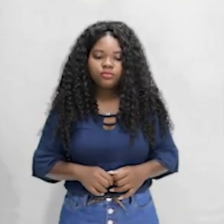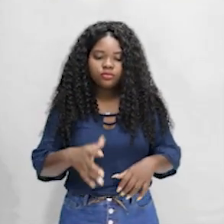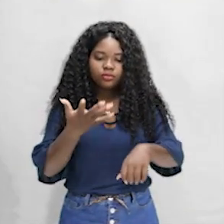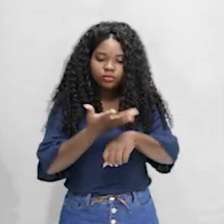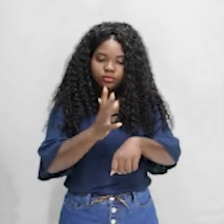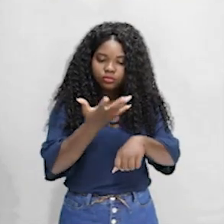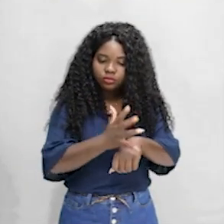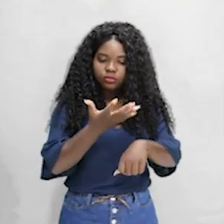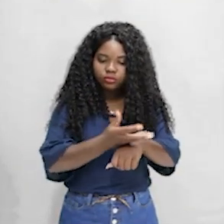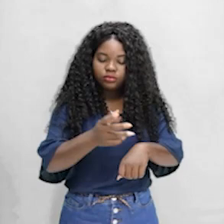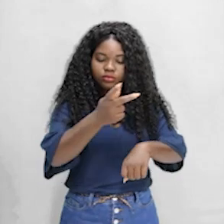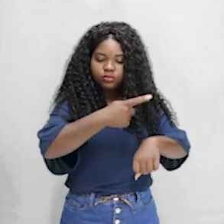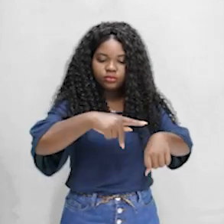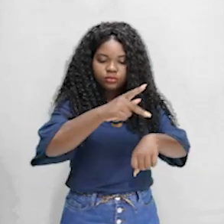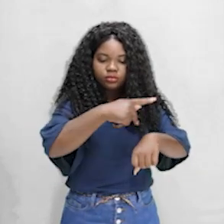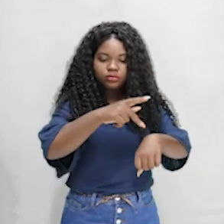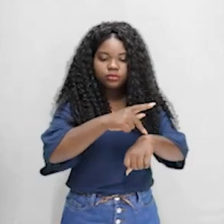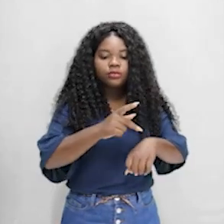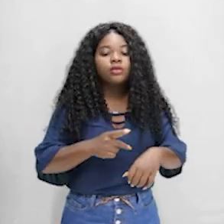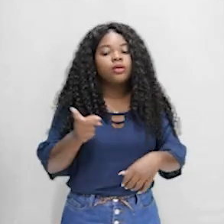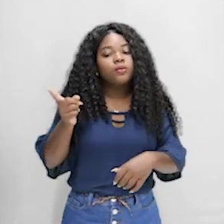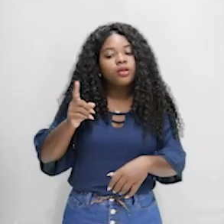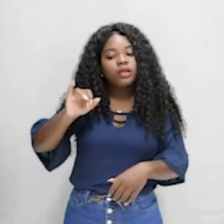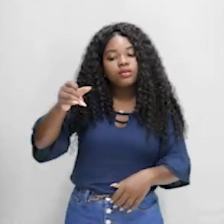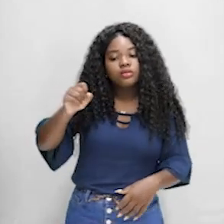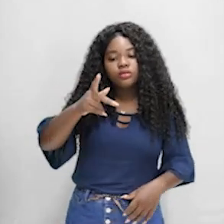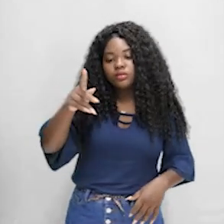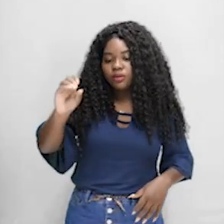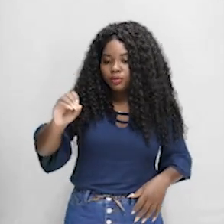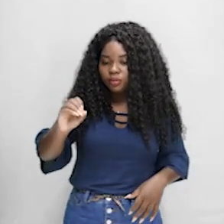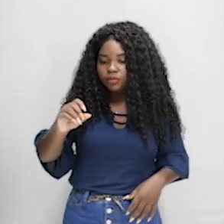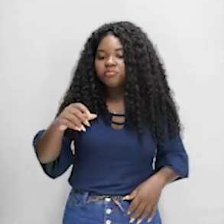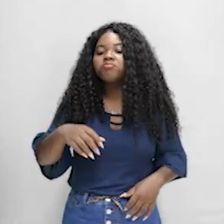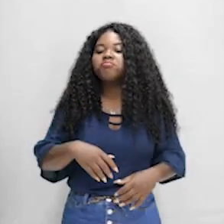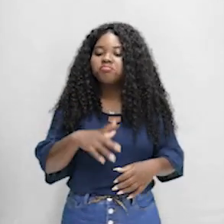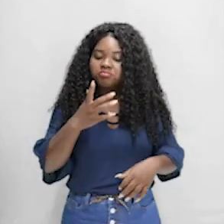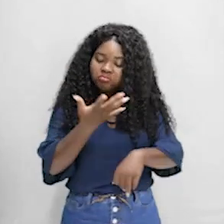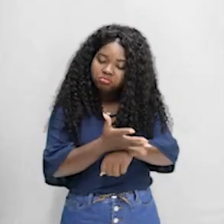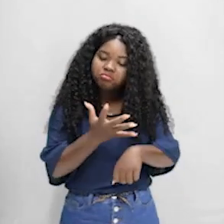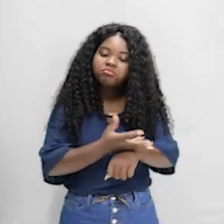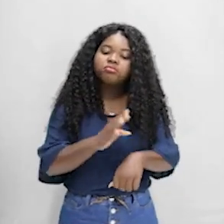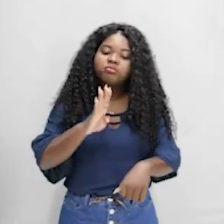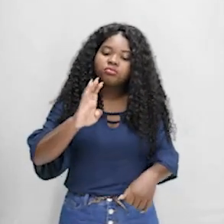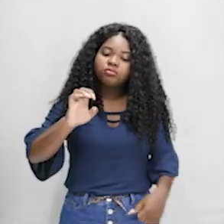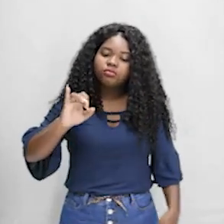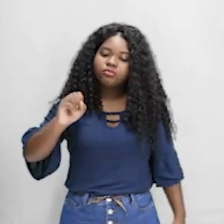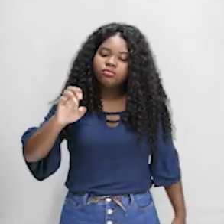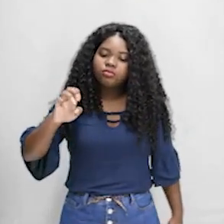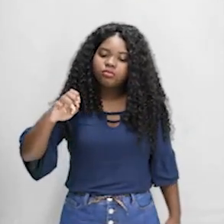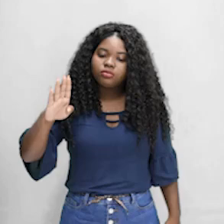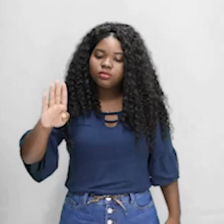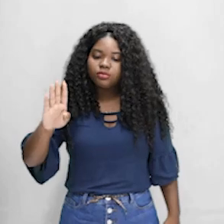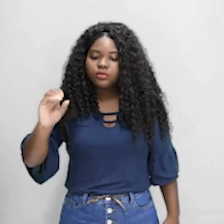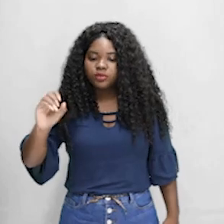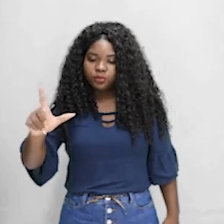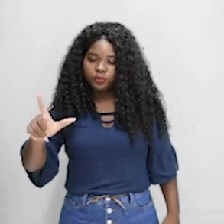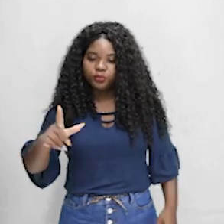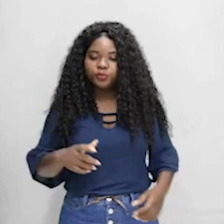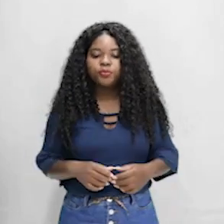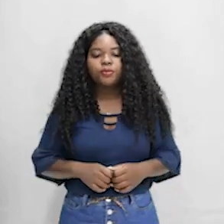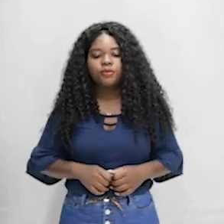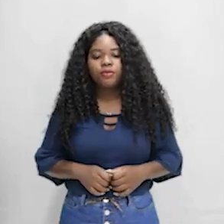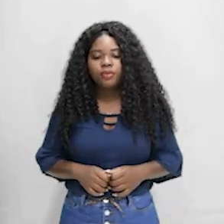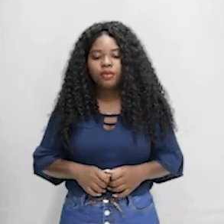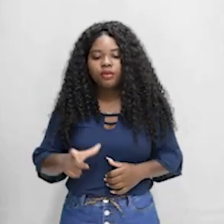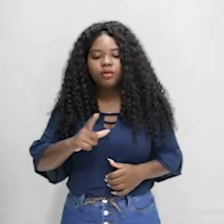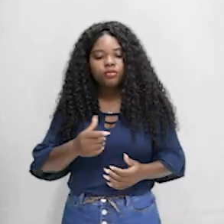sede. Então, lá no Japão, em Tóquio, eles praticam muito o beisebol e o softball. Então, ele foi contemplado nos Jogos de Tóquio. Tá